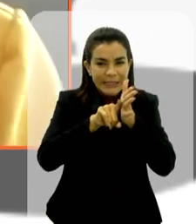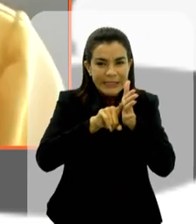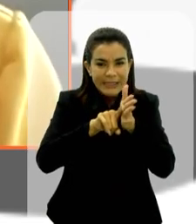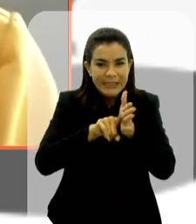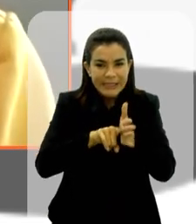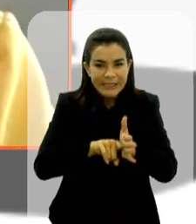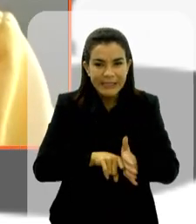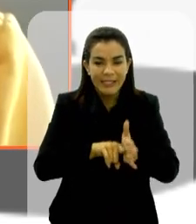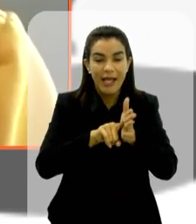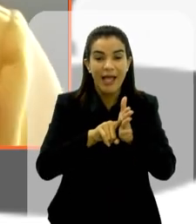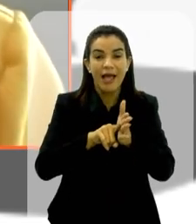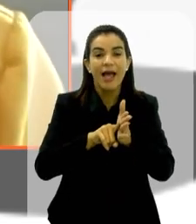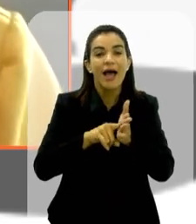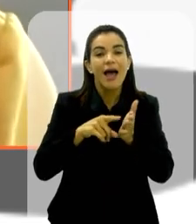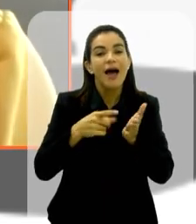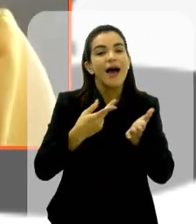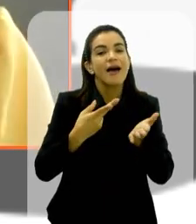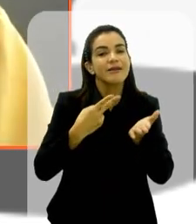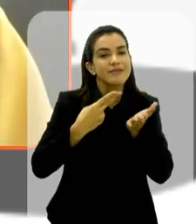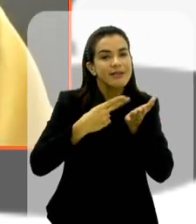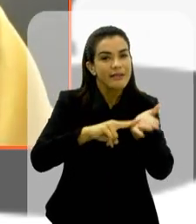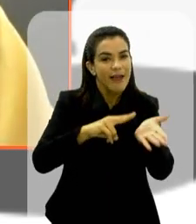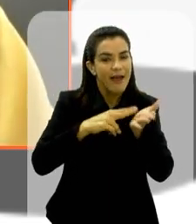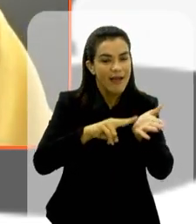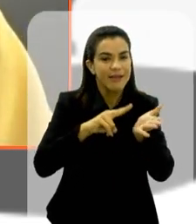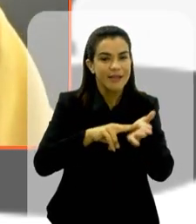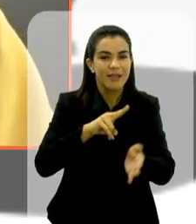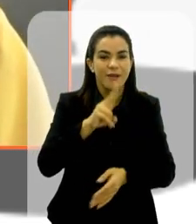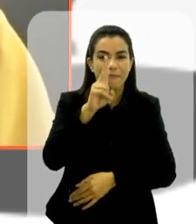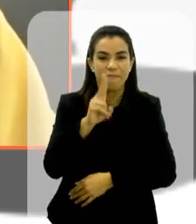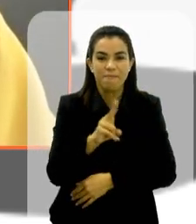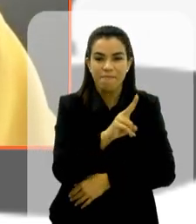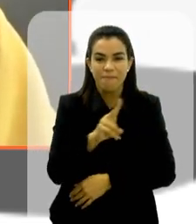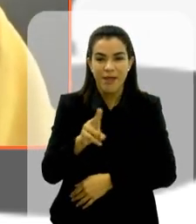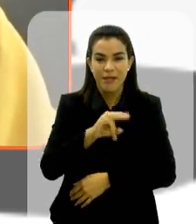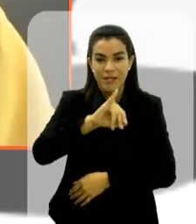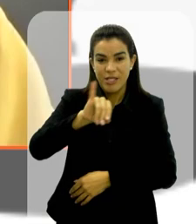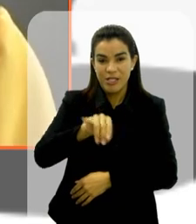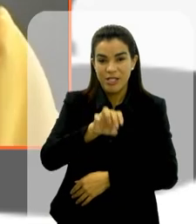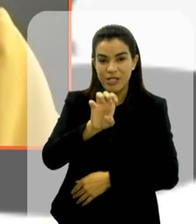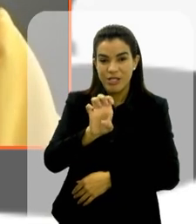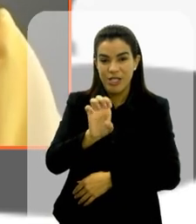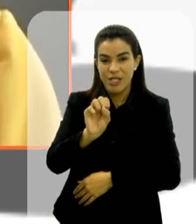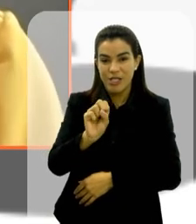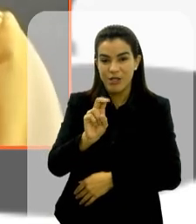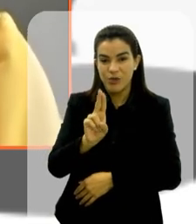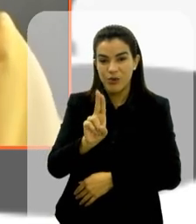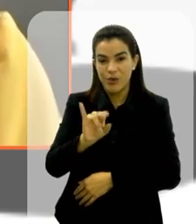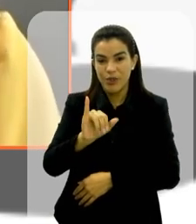pesquisei as cartas dos jesuítas, desde a chegada dos jesuítas, as cartas de